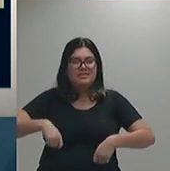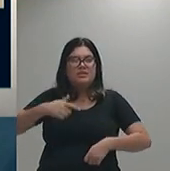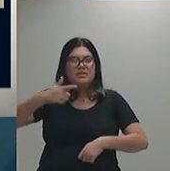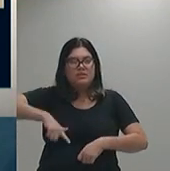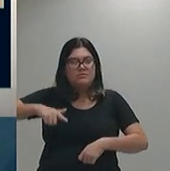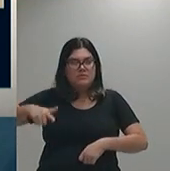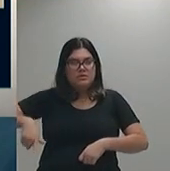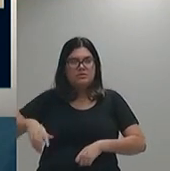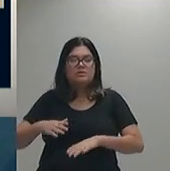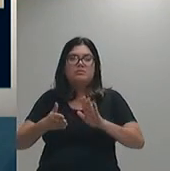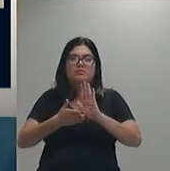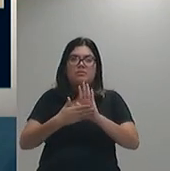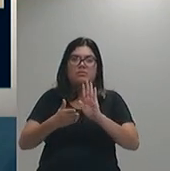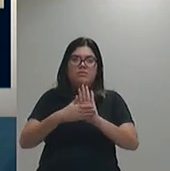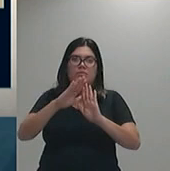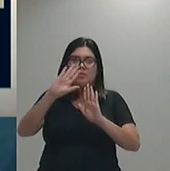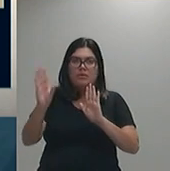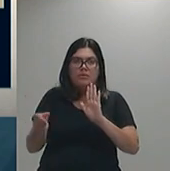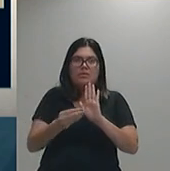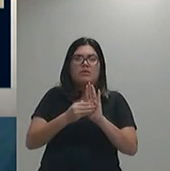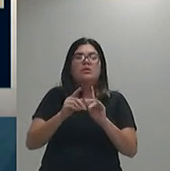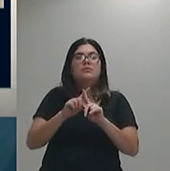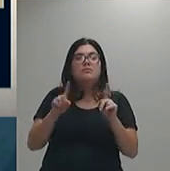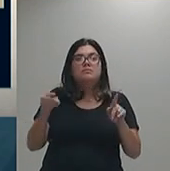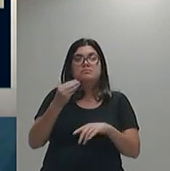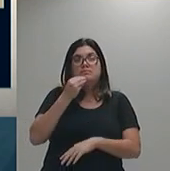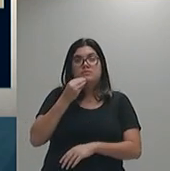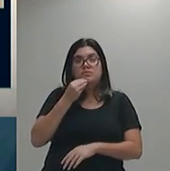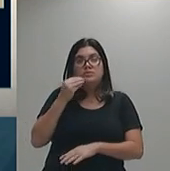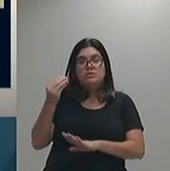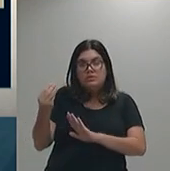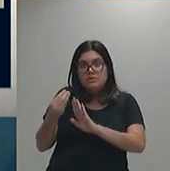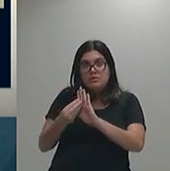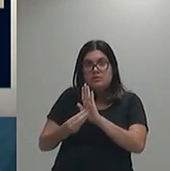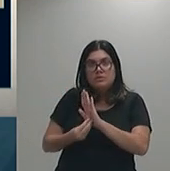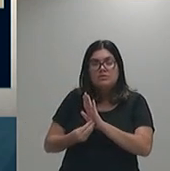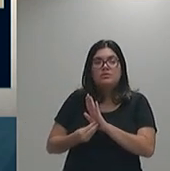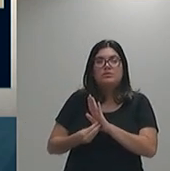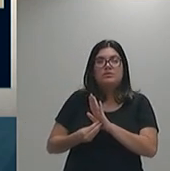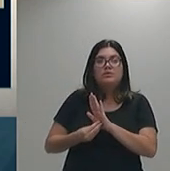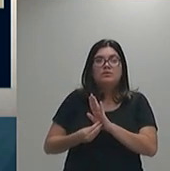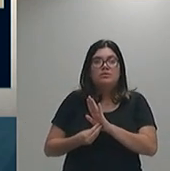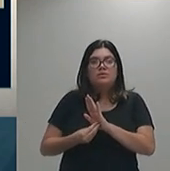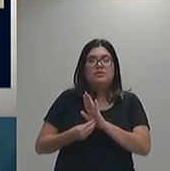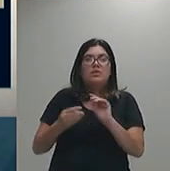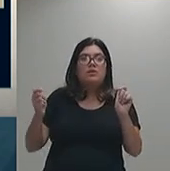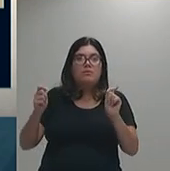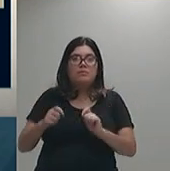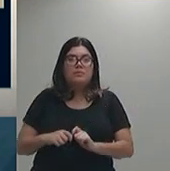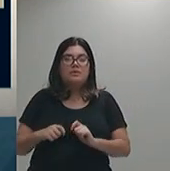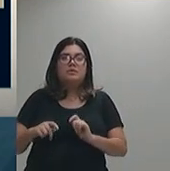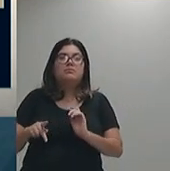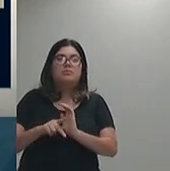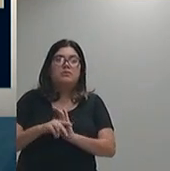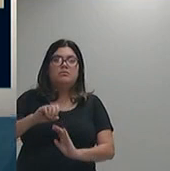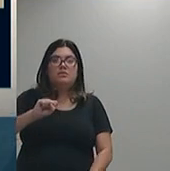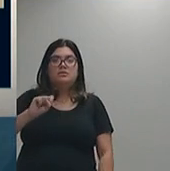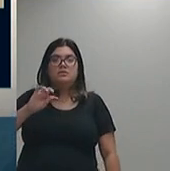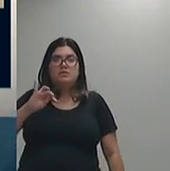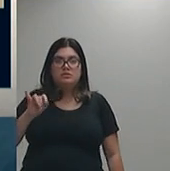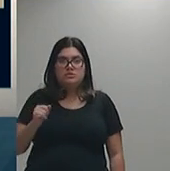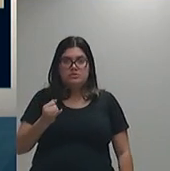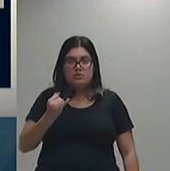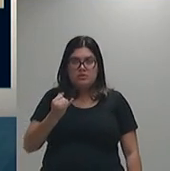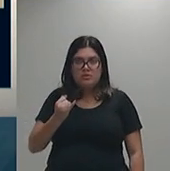Popular mas essa Mas seria bom atacar que eu é a questão da competência do próprio STJ então eu digo